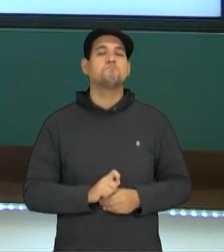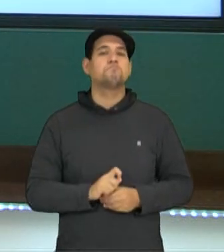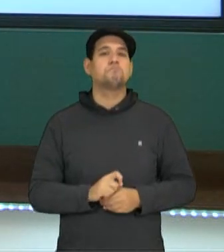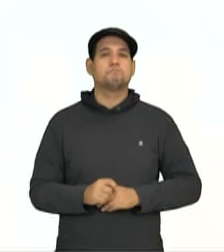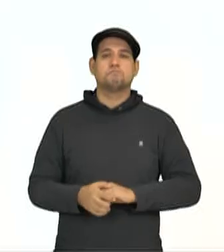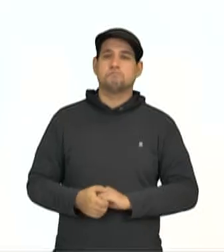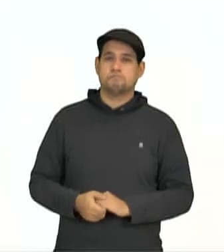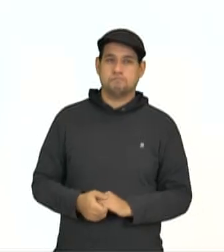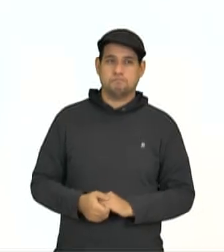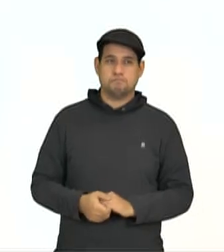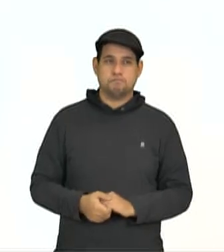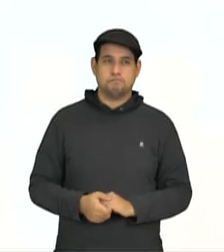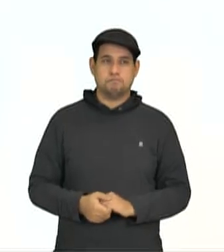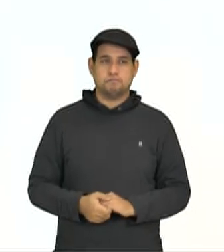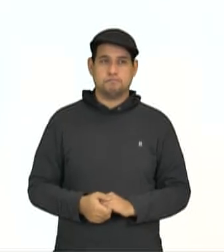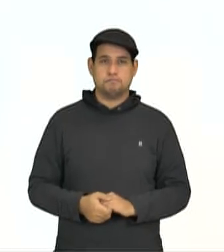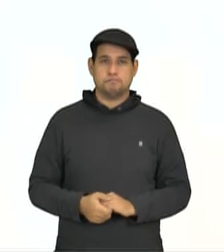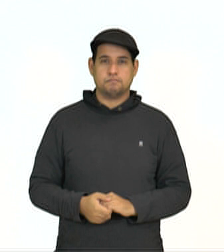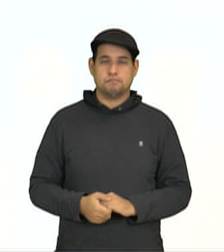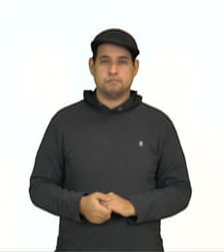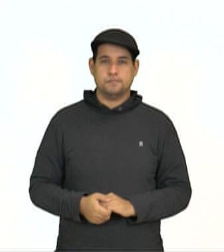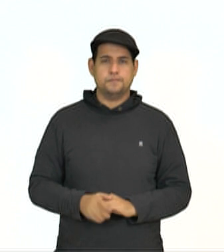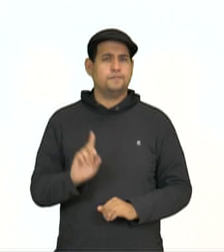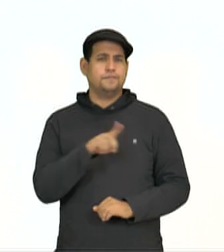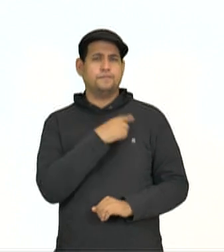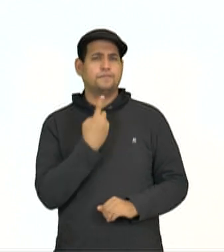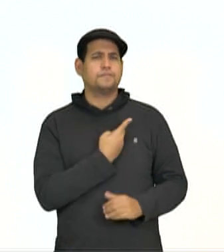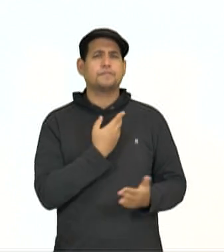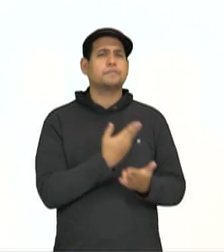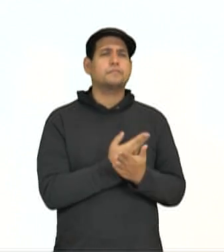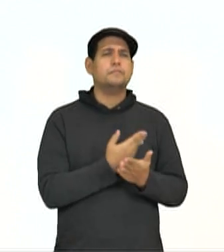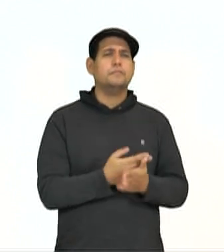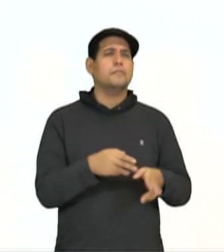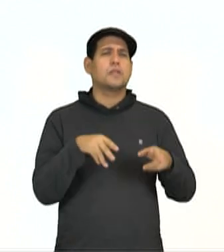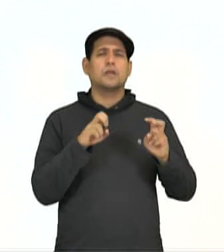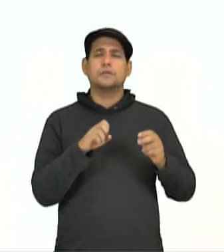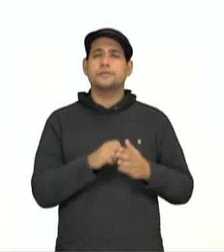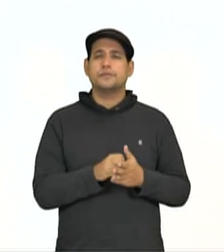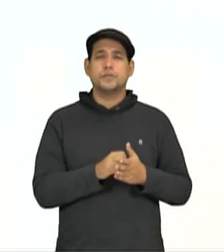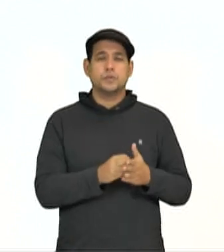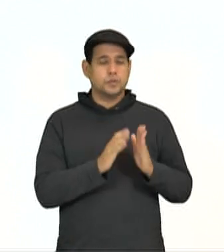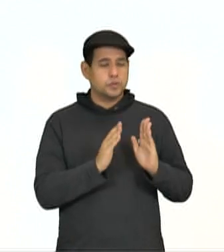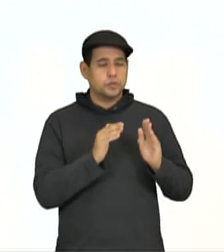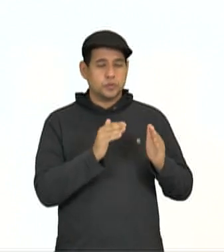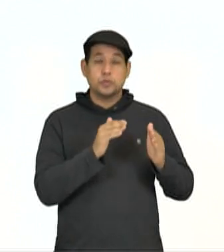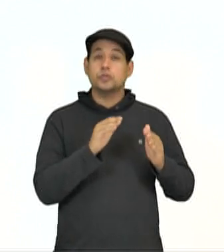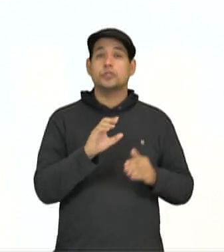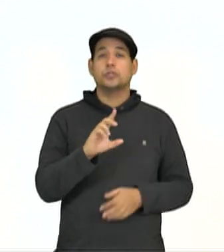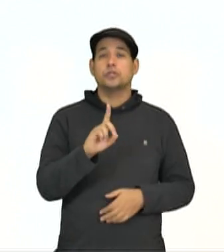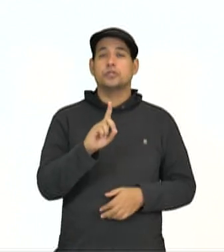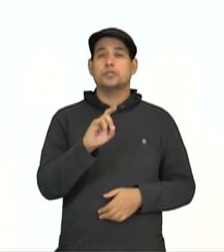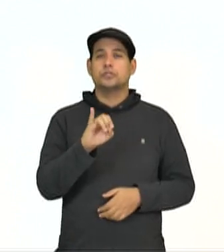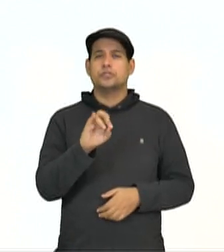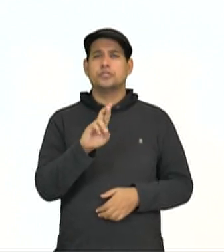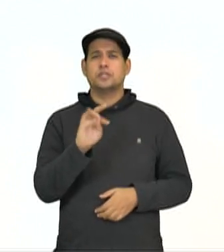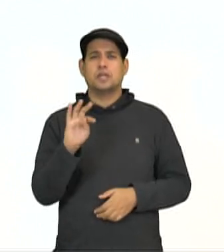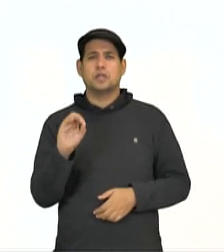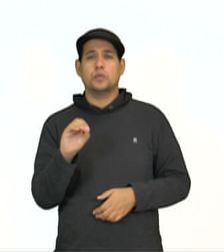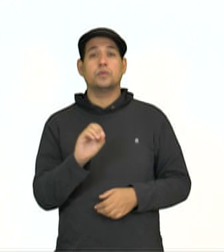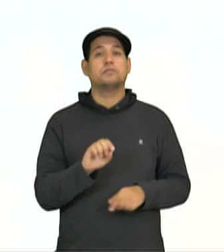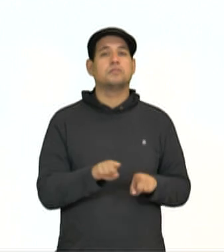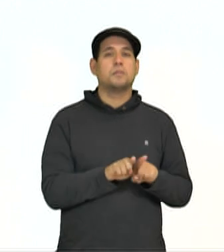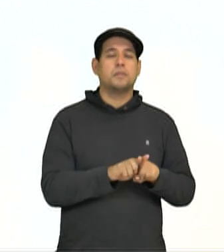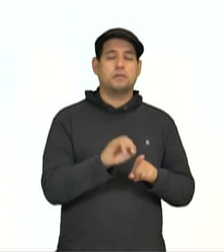conversar hoje. Dê uma olhada aqui, olha. Nós vamos estudar um pouco sobre o discurso direto e indireto e vamos aprender o que é um texto